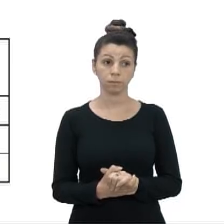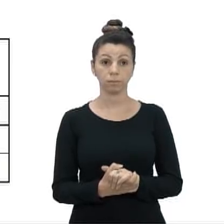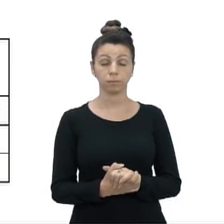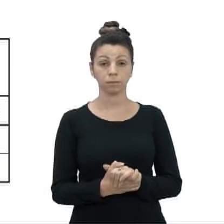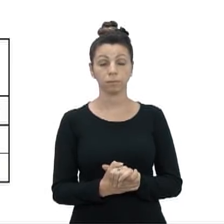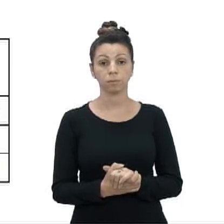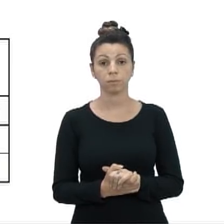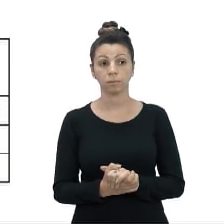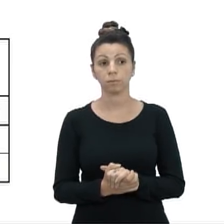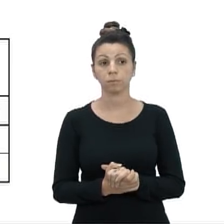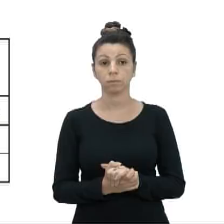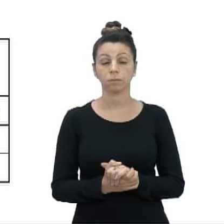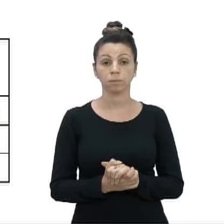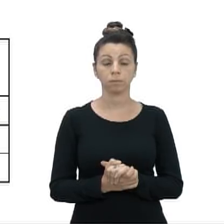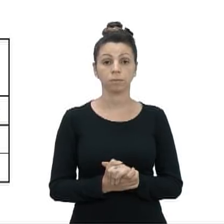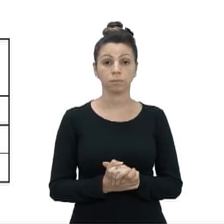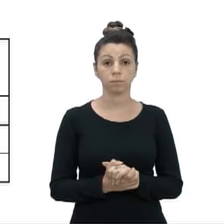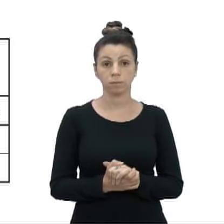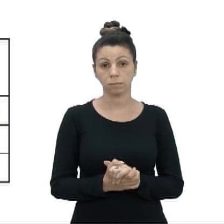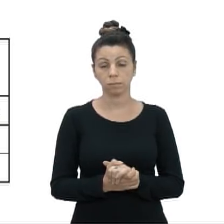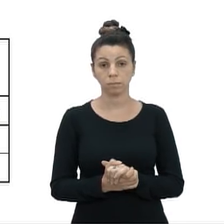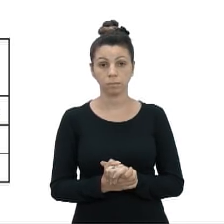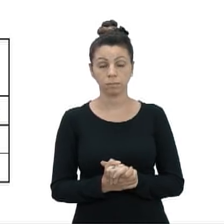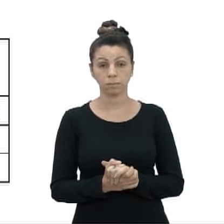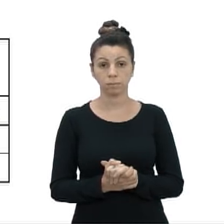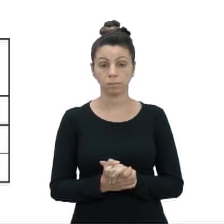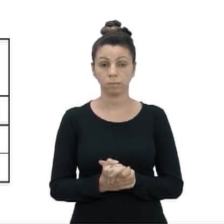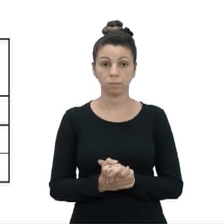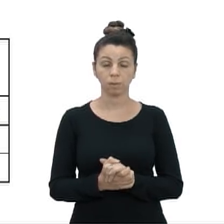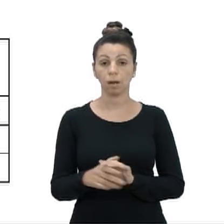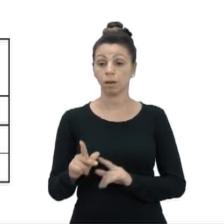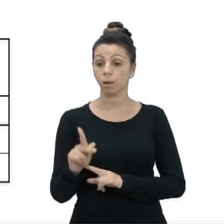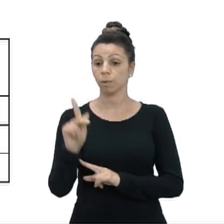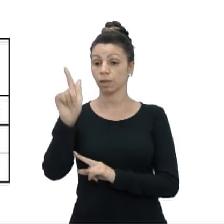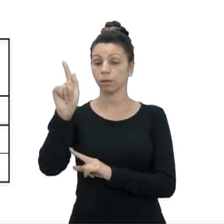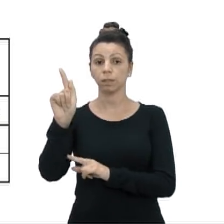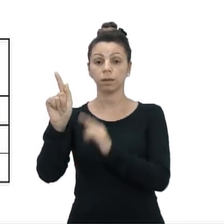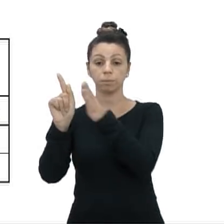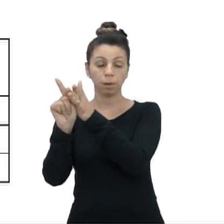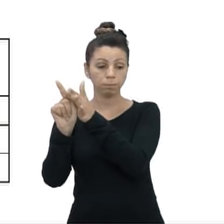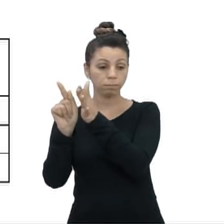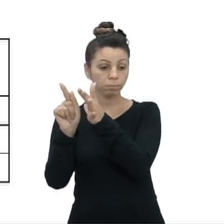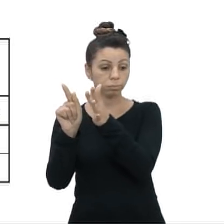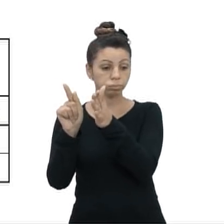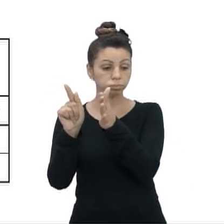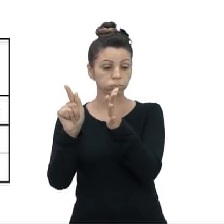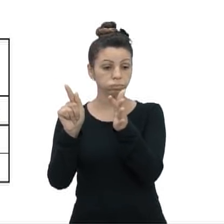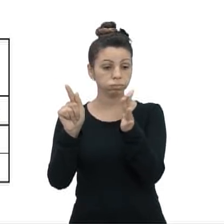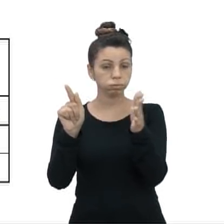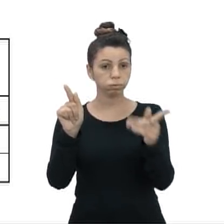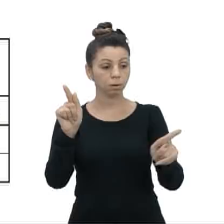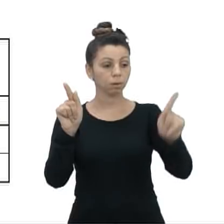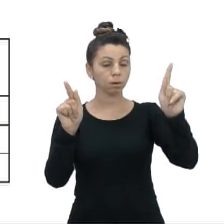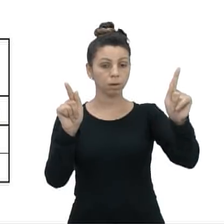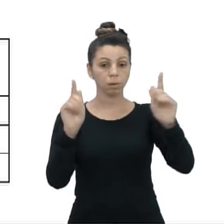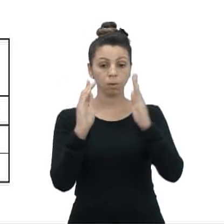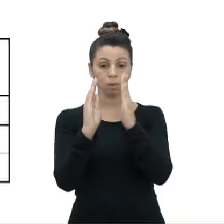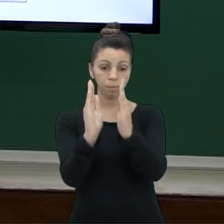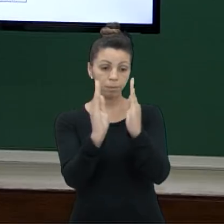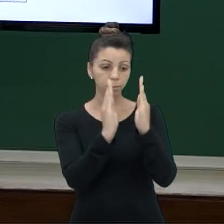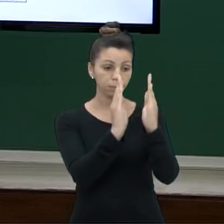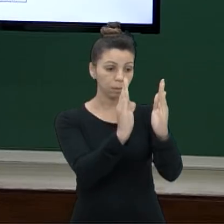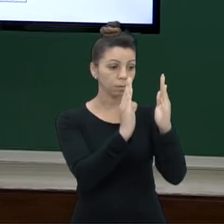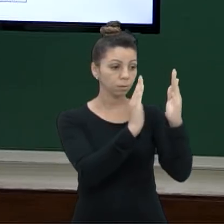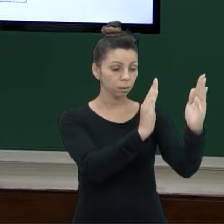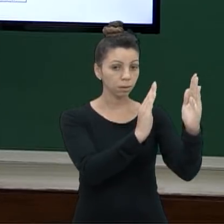quilograma, vamos caminhar até a grama. 1, 2, 3 casas para a esquerda. Então, a gente vai ter que multiplicar